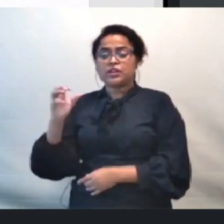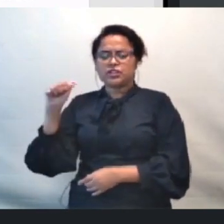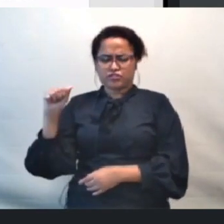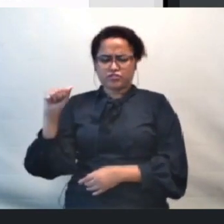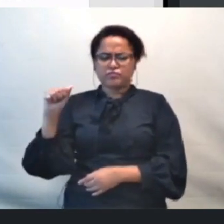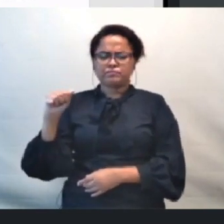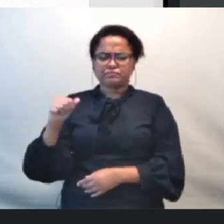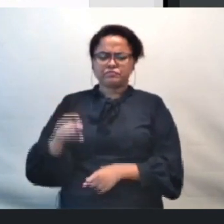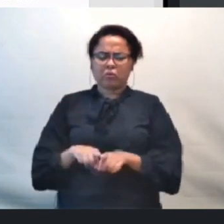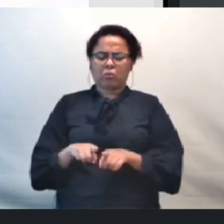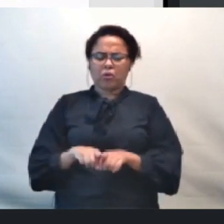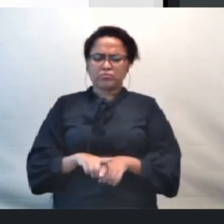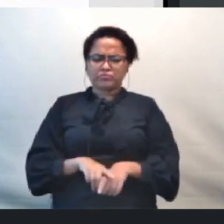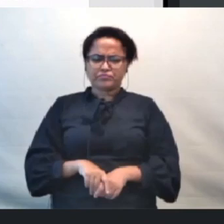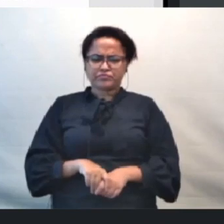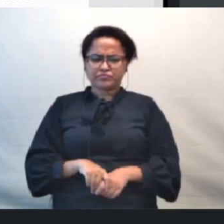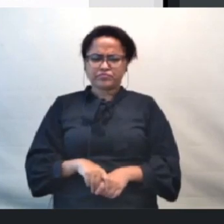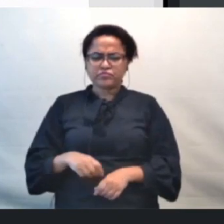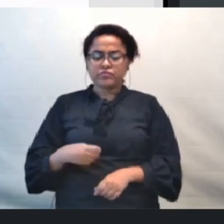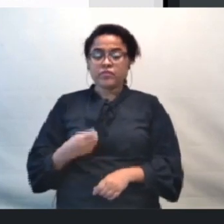E mais de